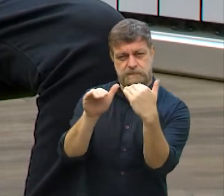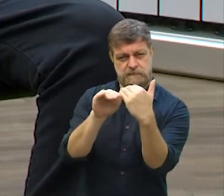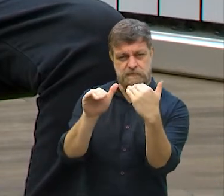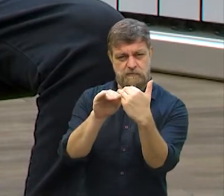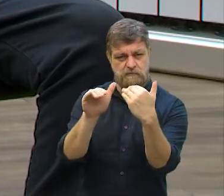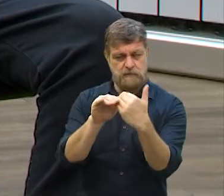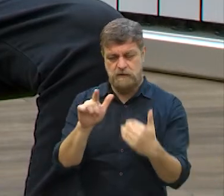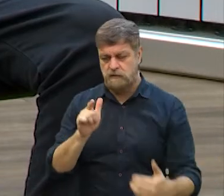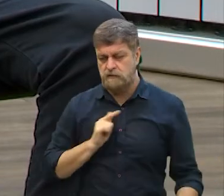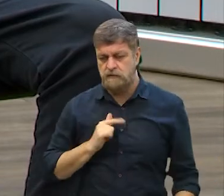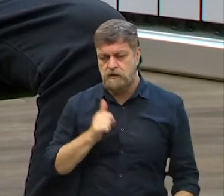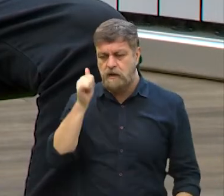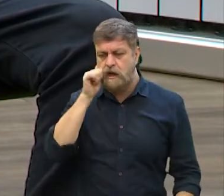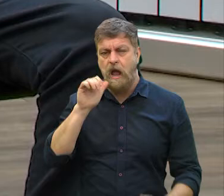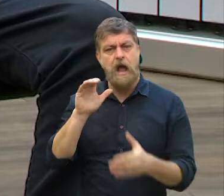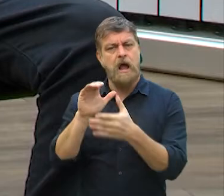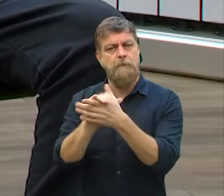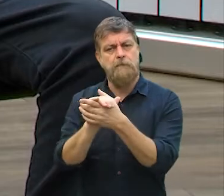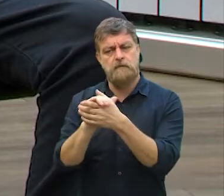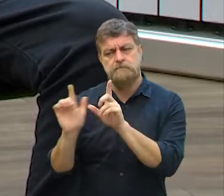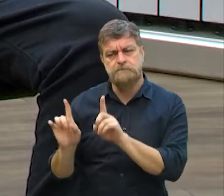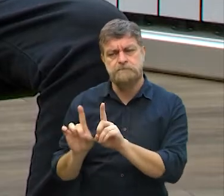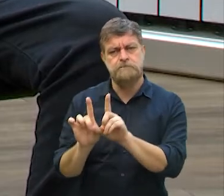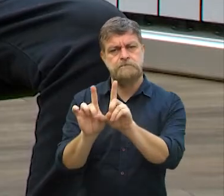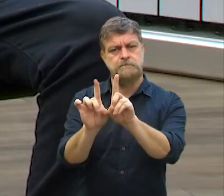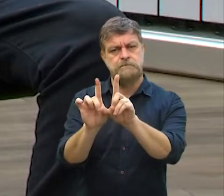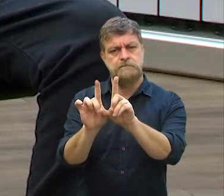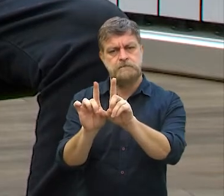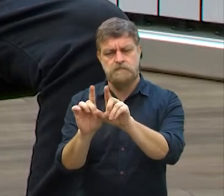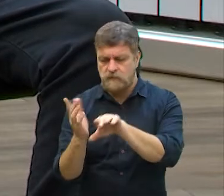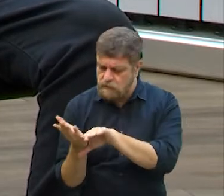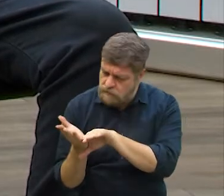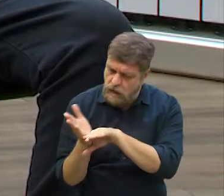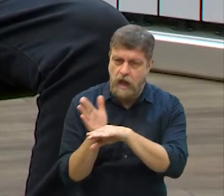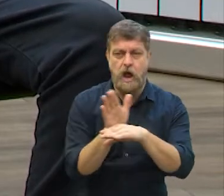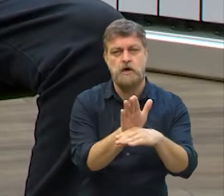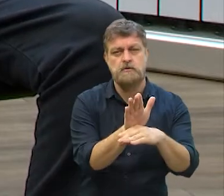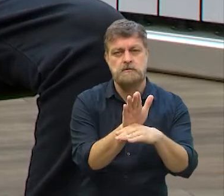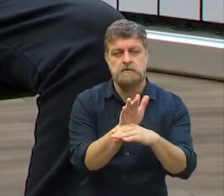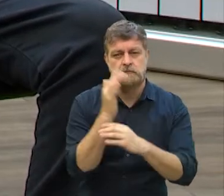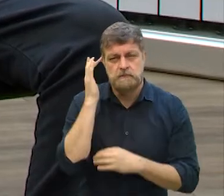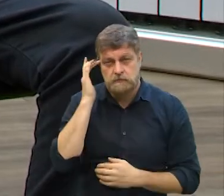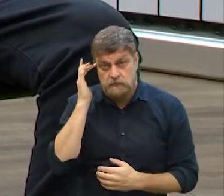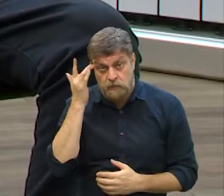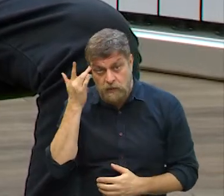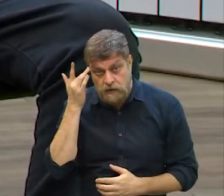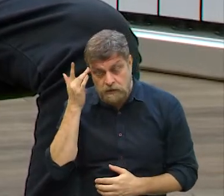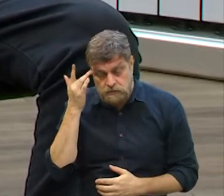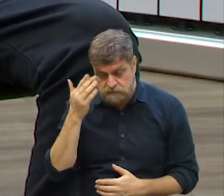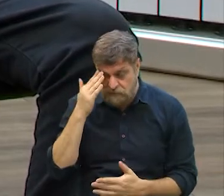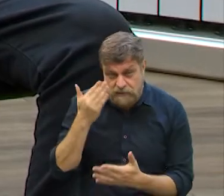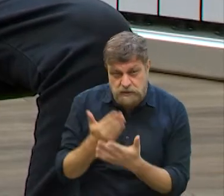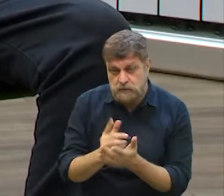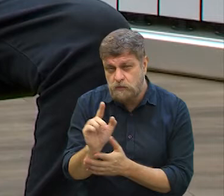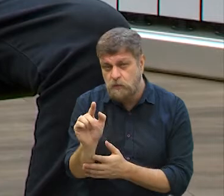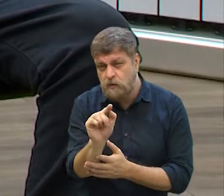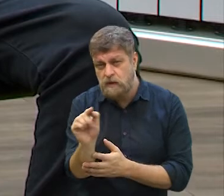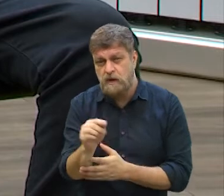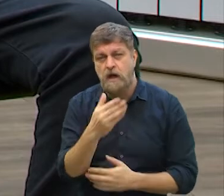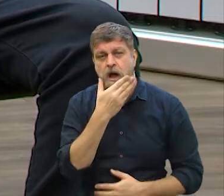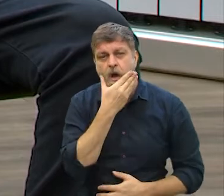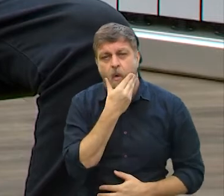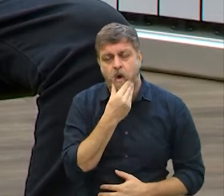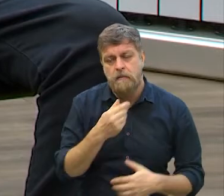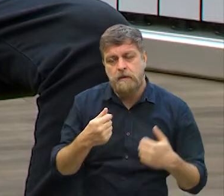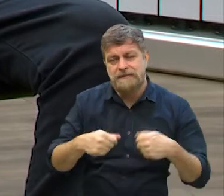ele tem aí a sua parceira como uma pessoa que pode ajudá-lo, e eu acho que o homem, não tenho certeza, que